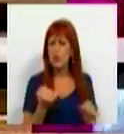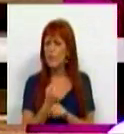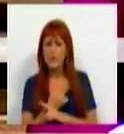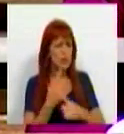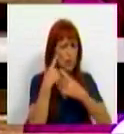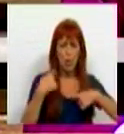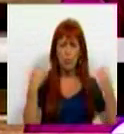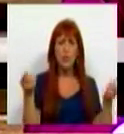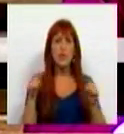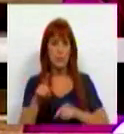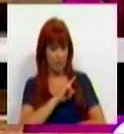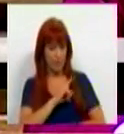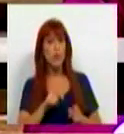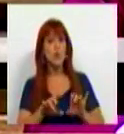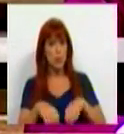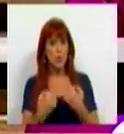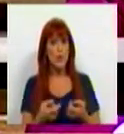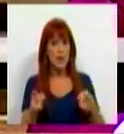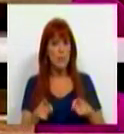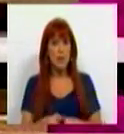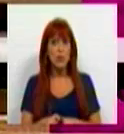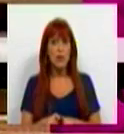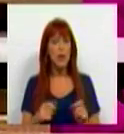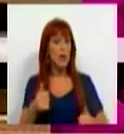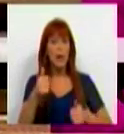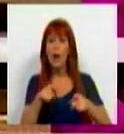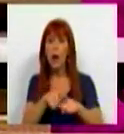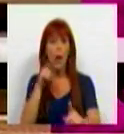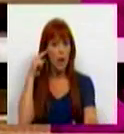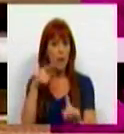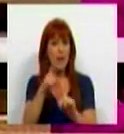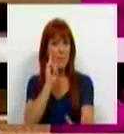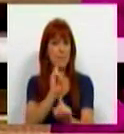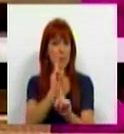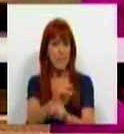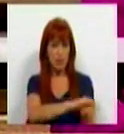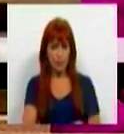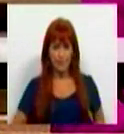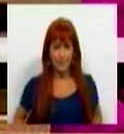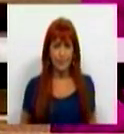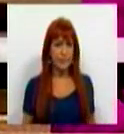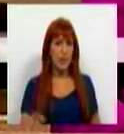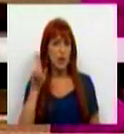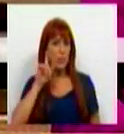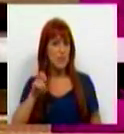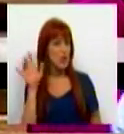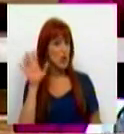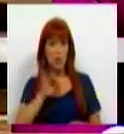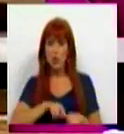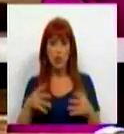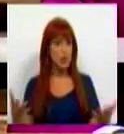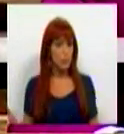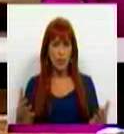serviços públicos e até privados e sociais que concorrem para o mesmo efeito. Senhora Presidente, Senhoras e